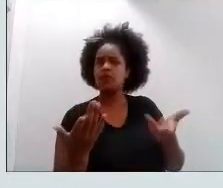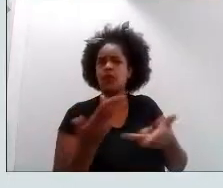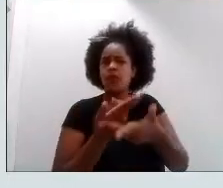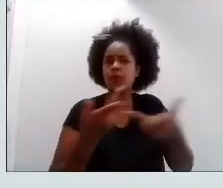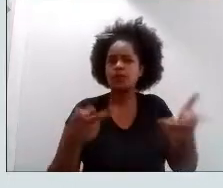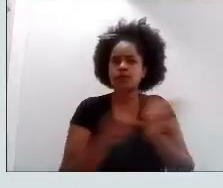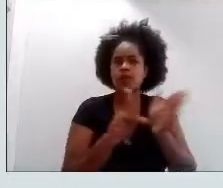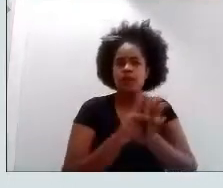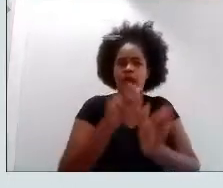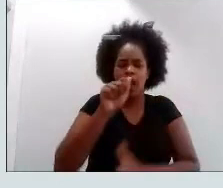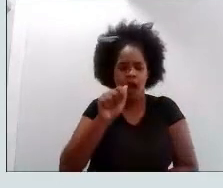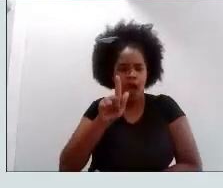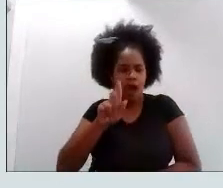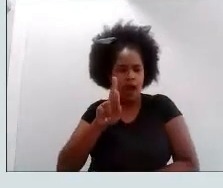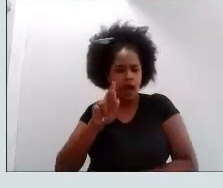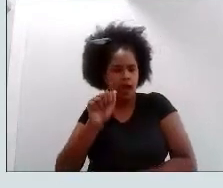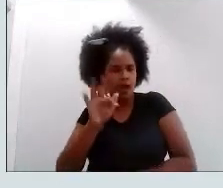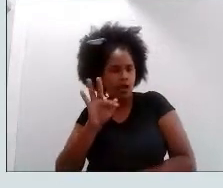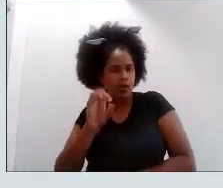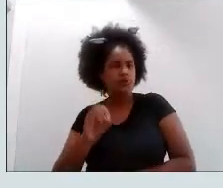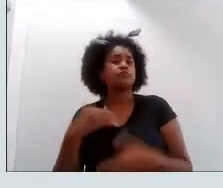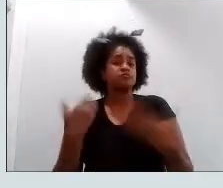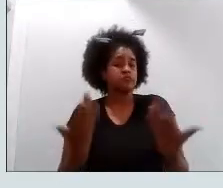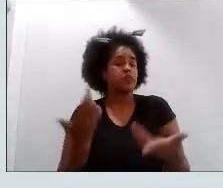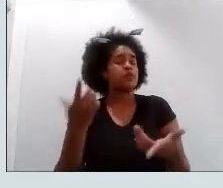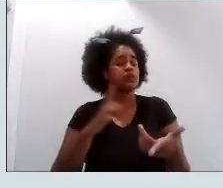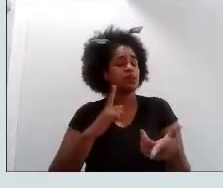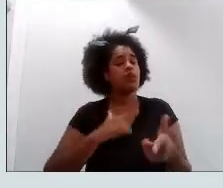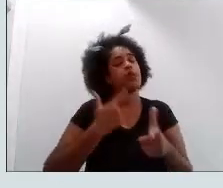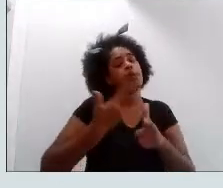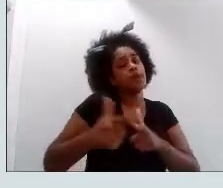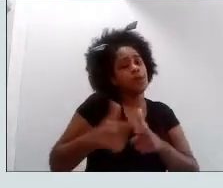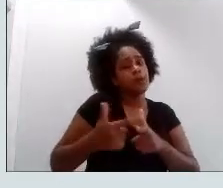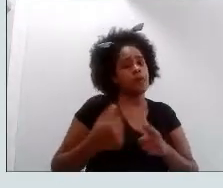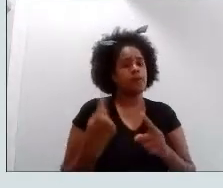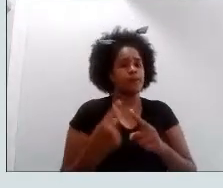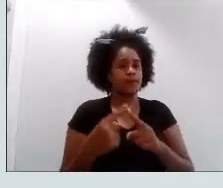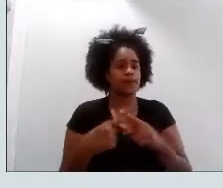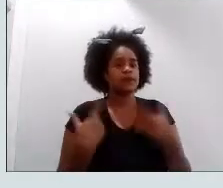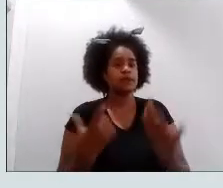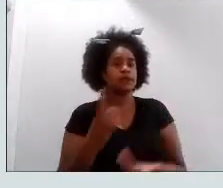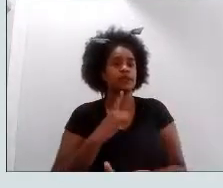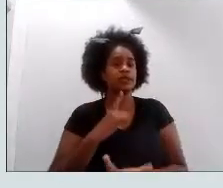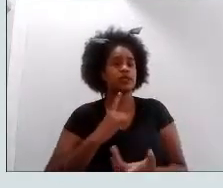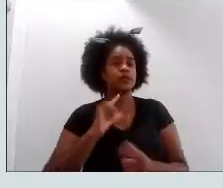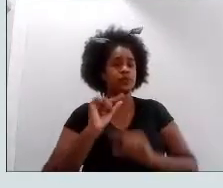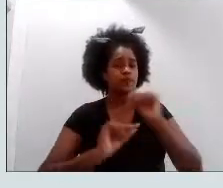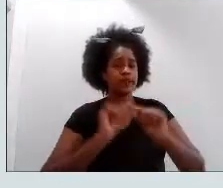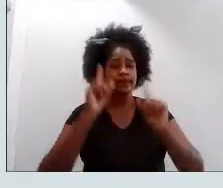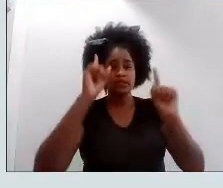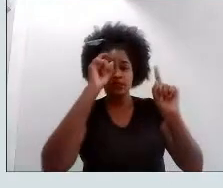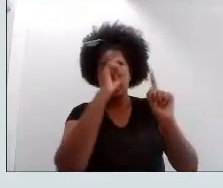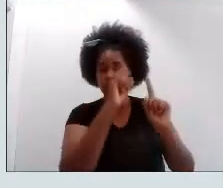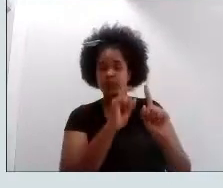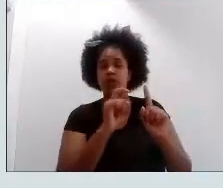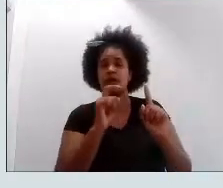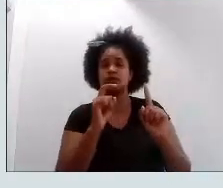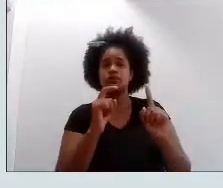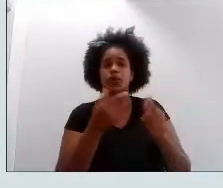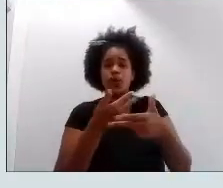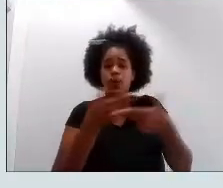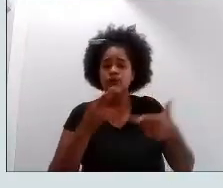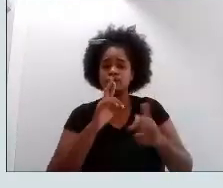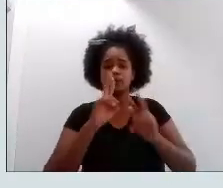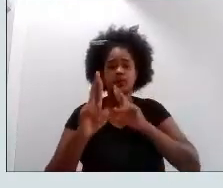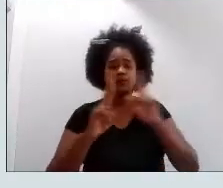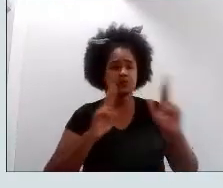Temos um problema, né? A gente tem uma dificuldade de encontrar respostas seguras